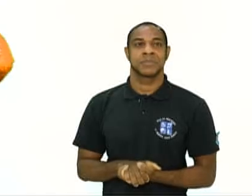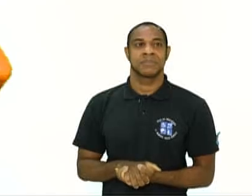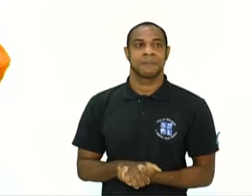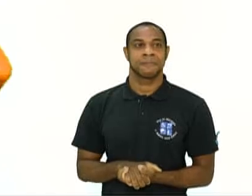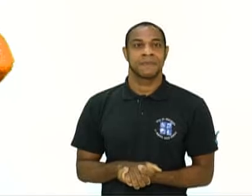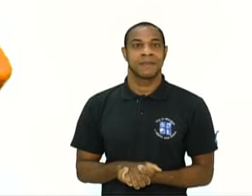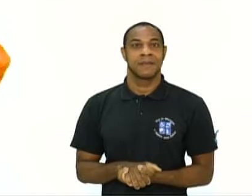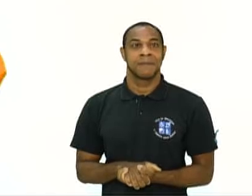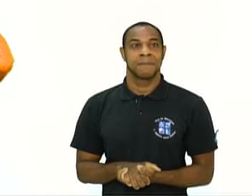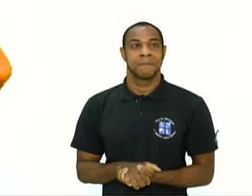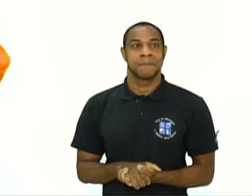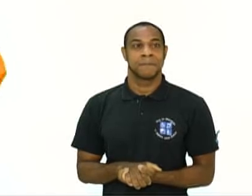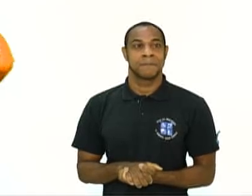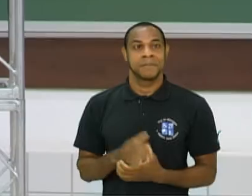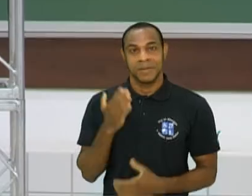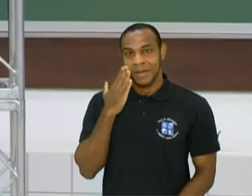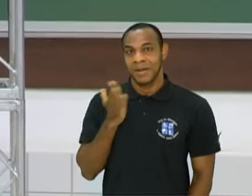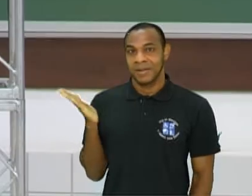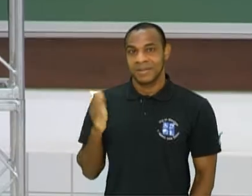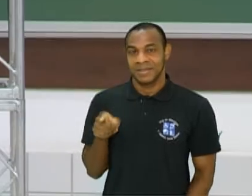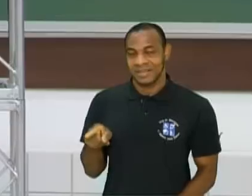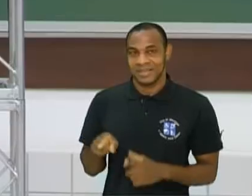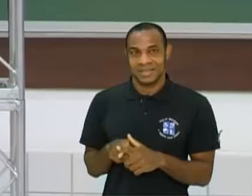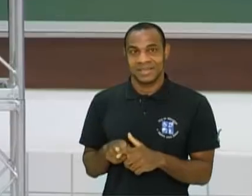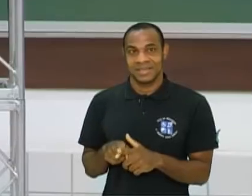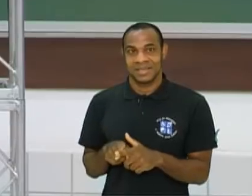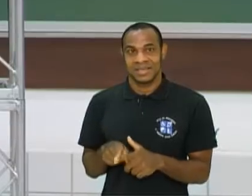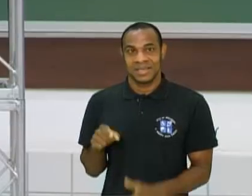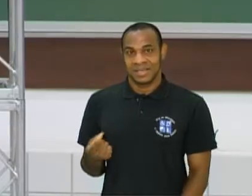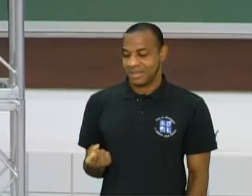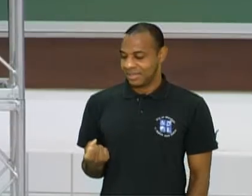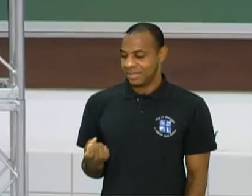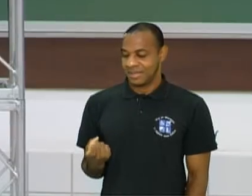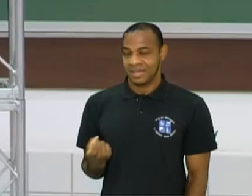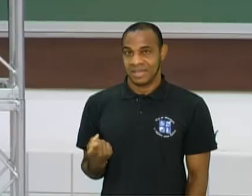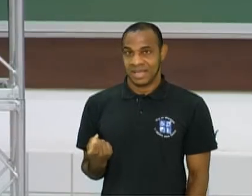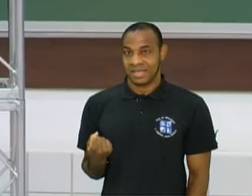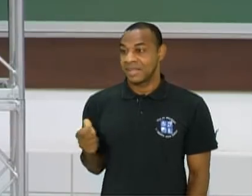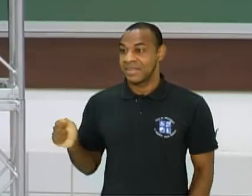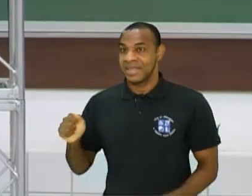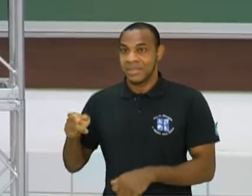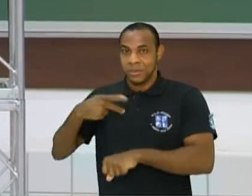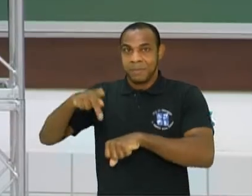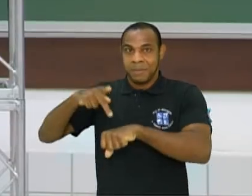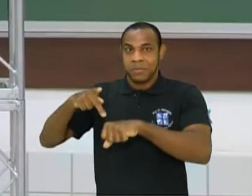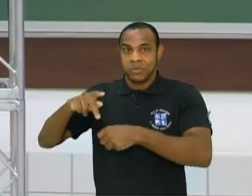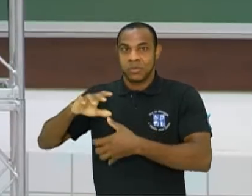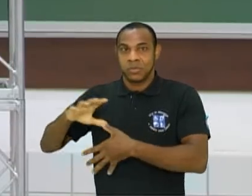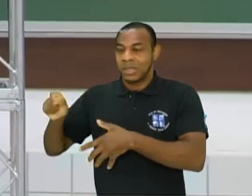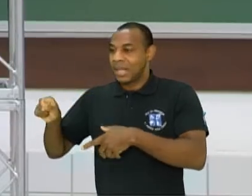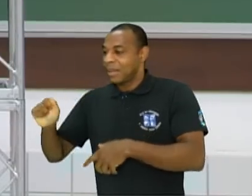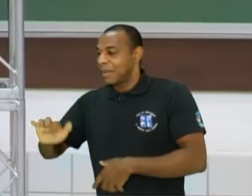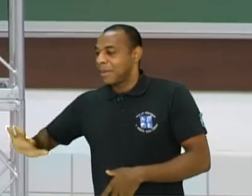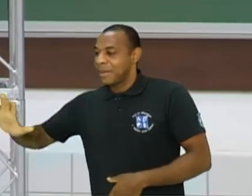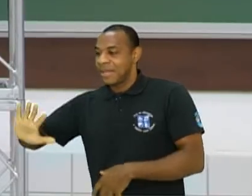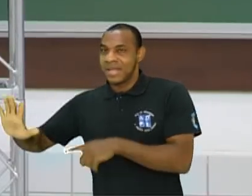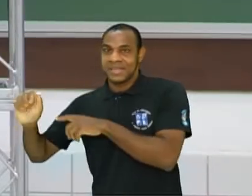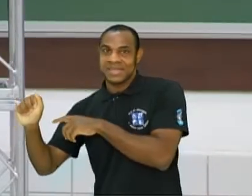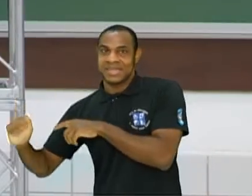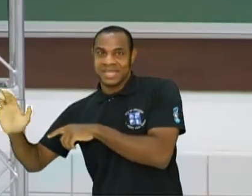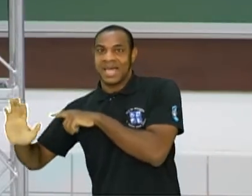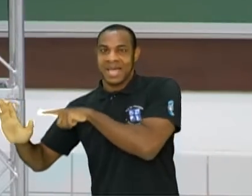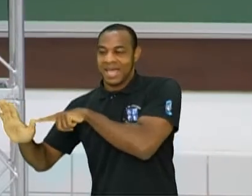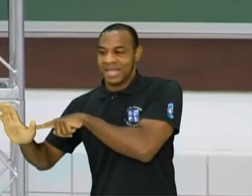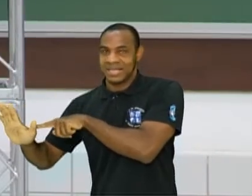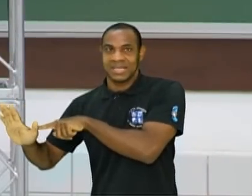ó, esse sinal de vem aqui, já para os países asiáticos, é um insulto, é algo indecente.